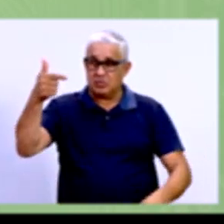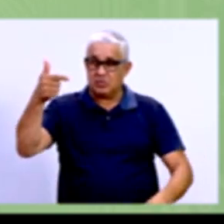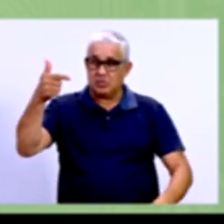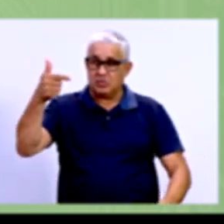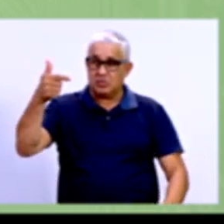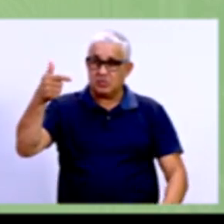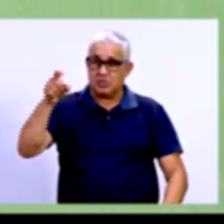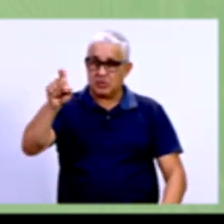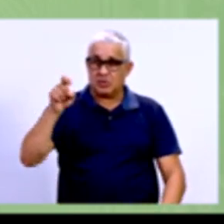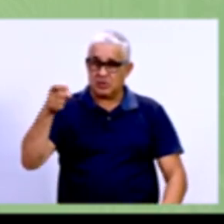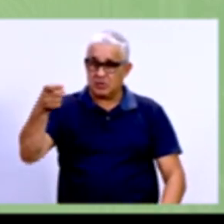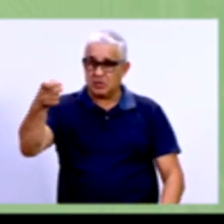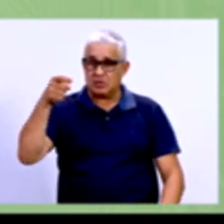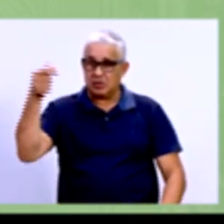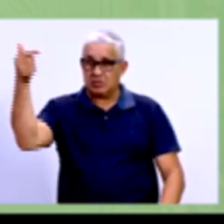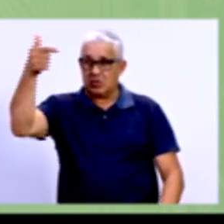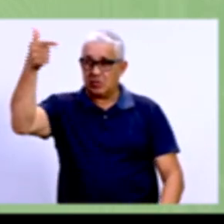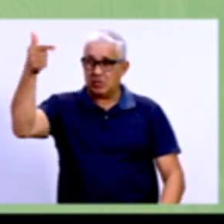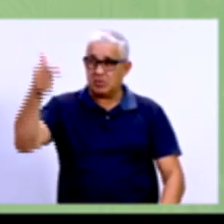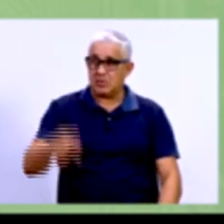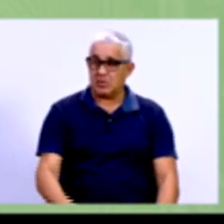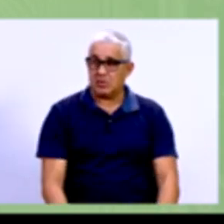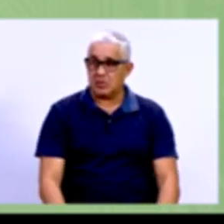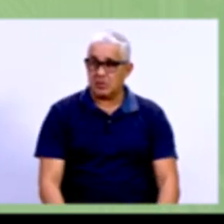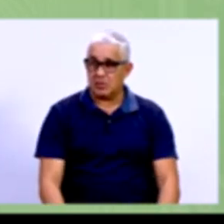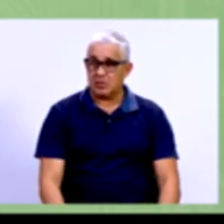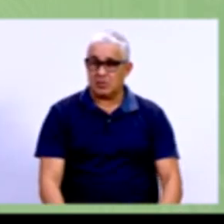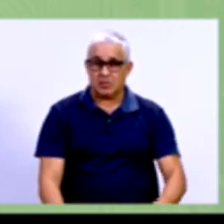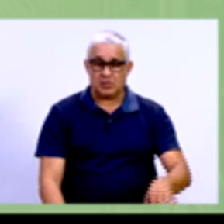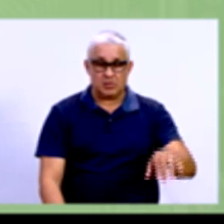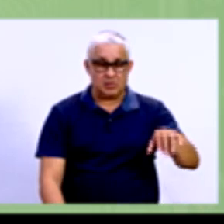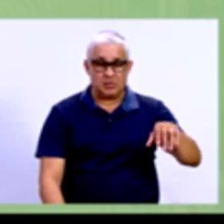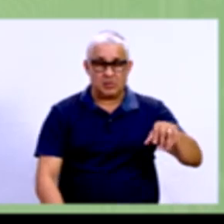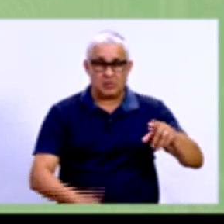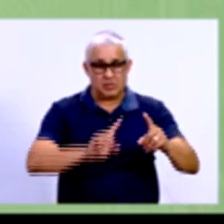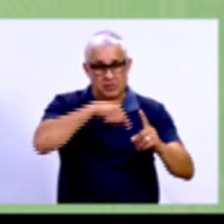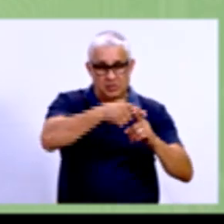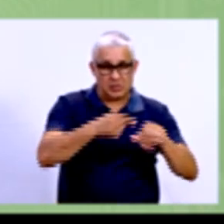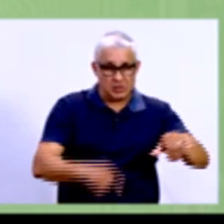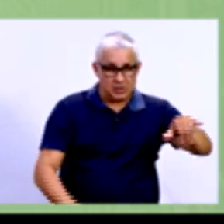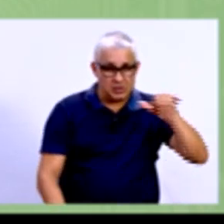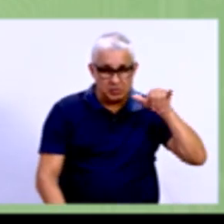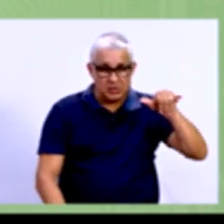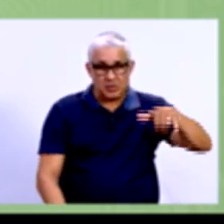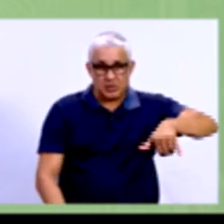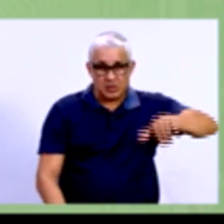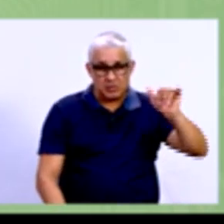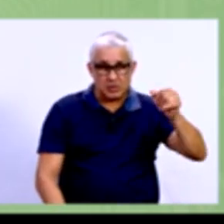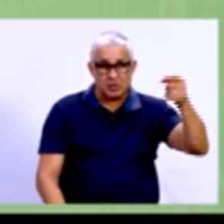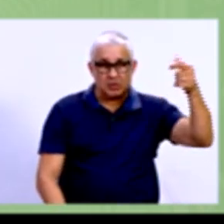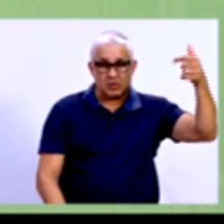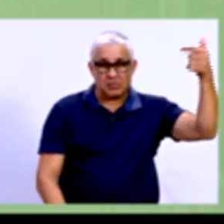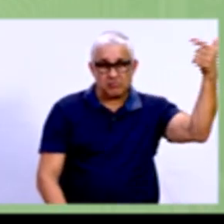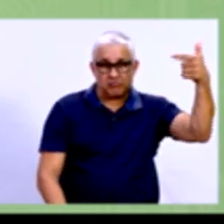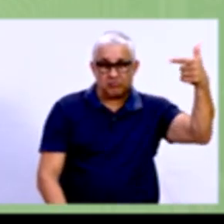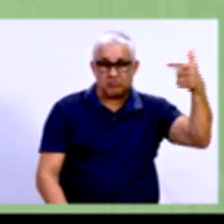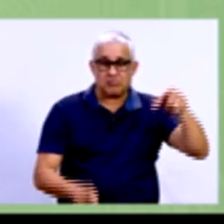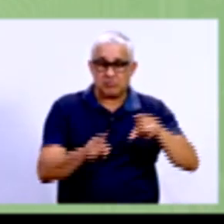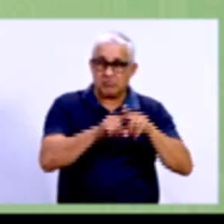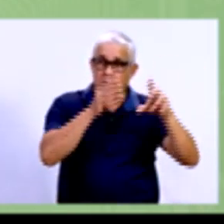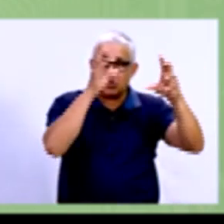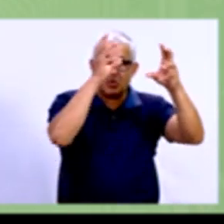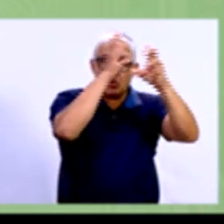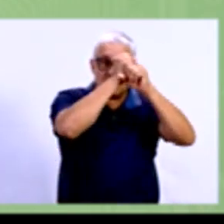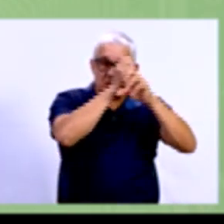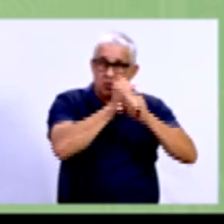também vimos que tem uma diferença muito grande disso. E a soma de y elevado ao quadrado também. E dentro disso a gente montou essa